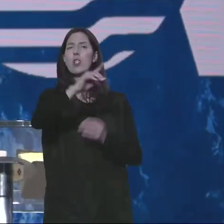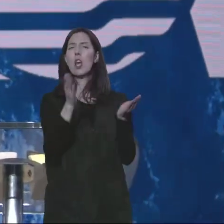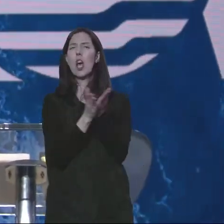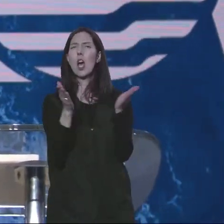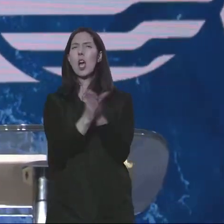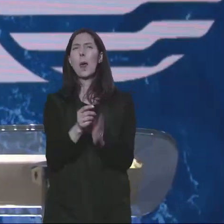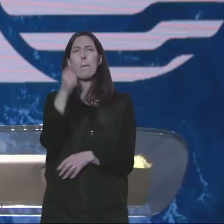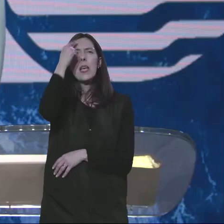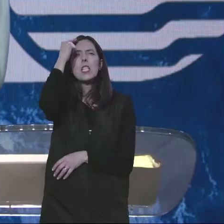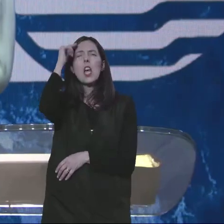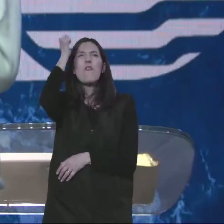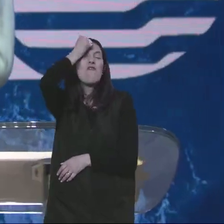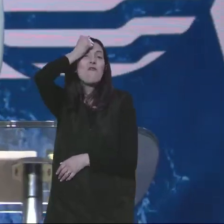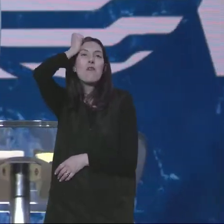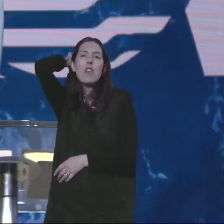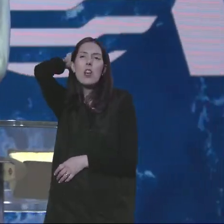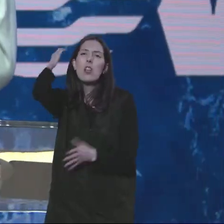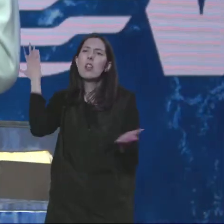pensando no vestibular?